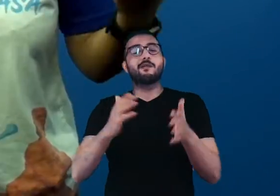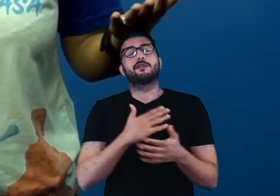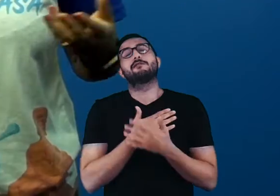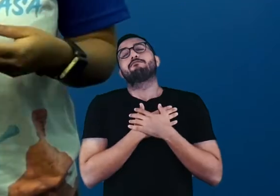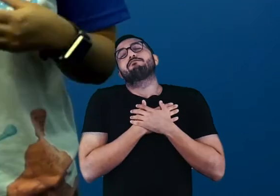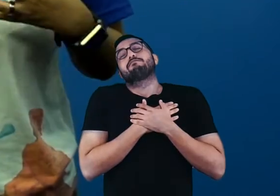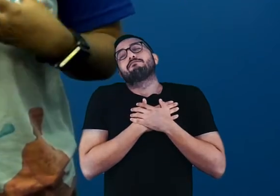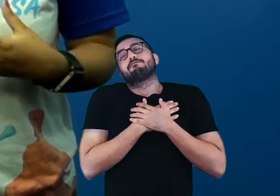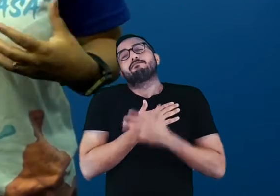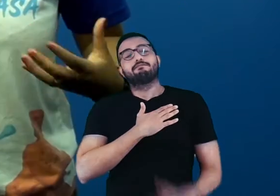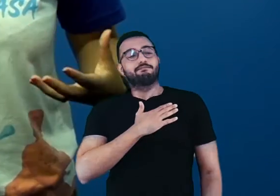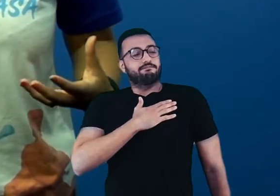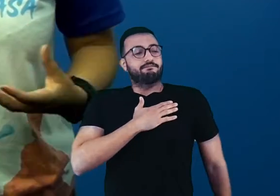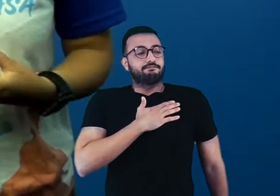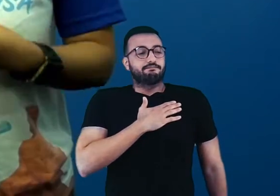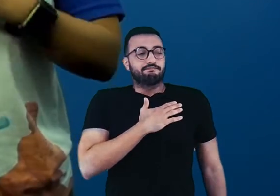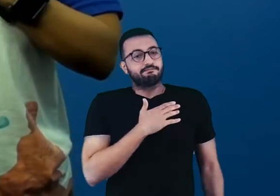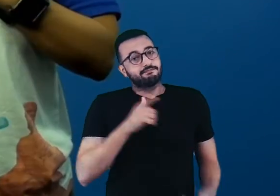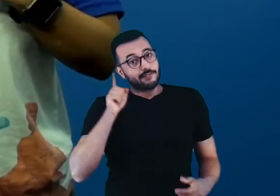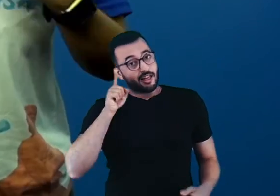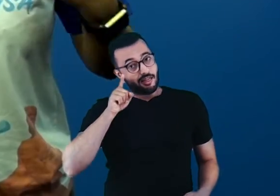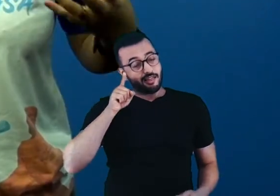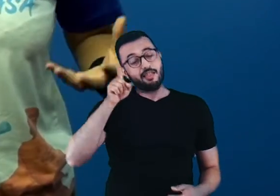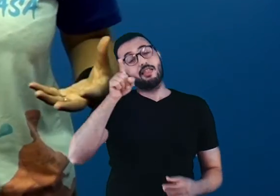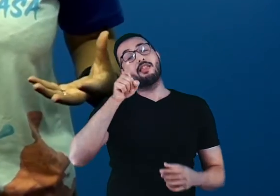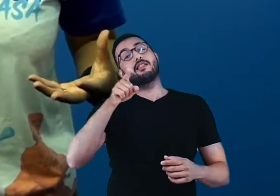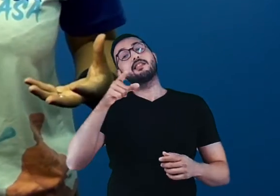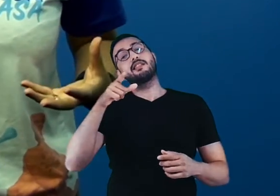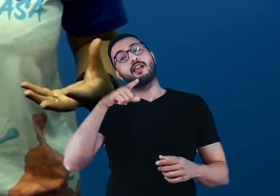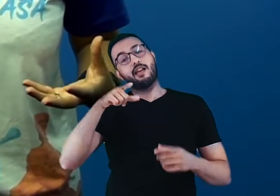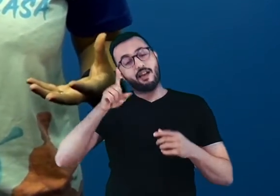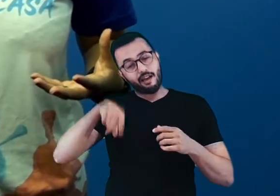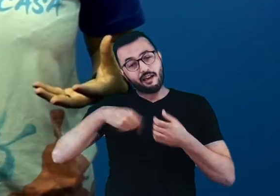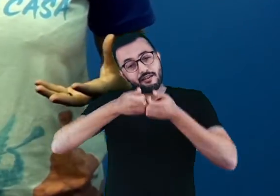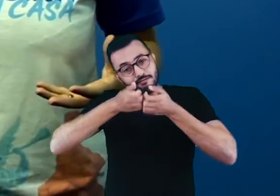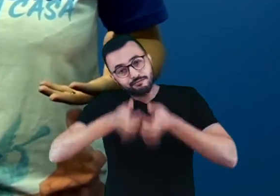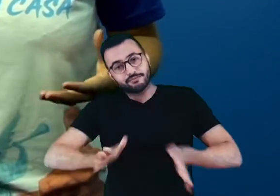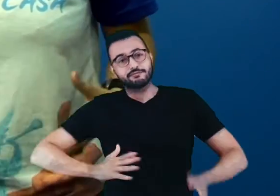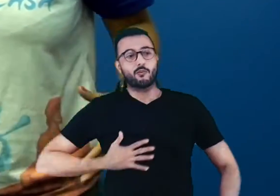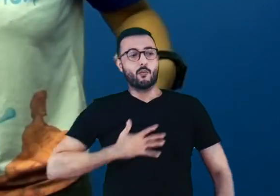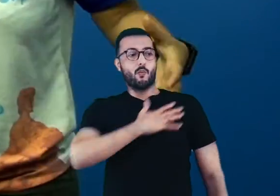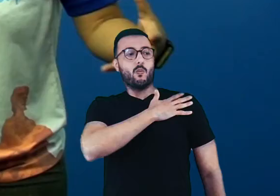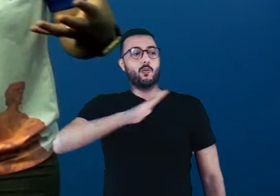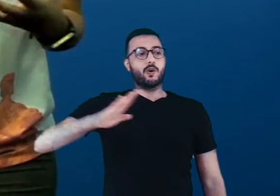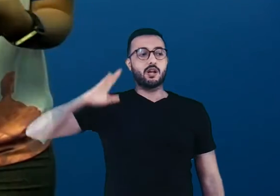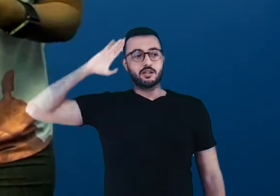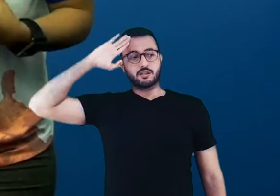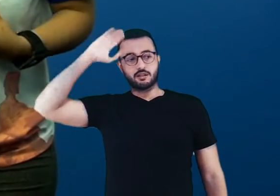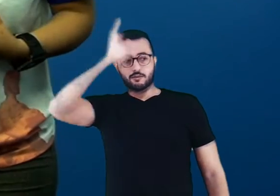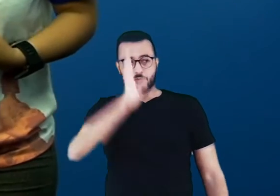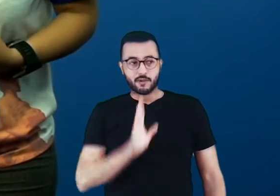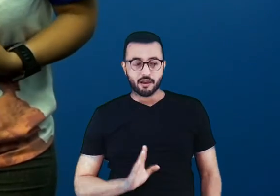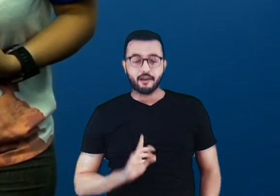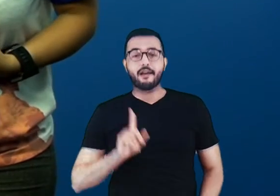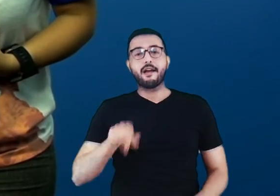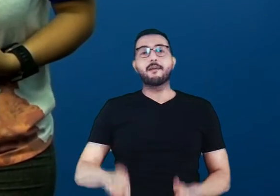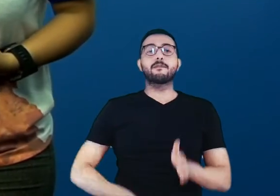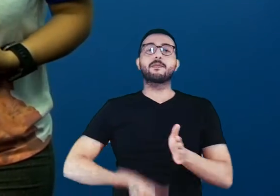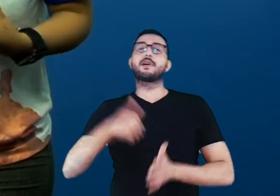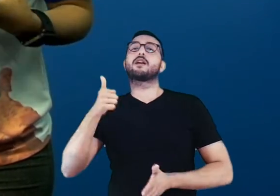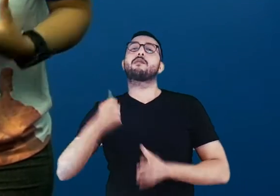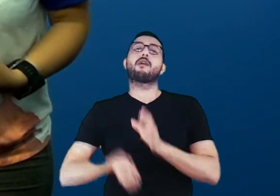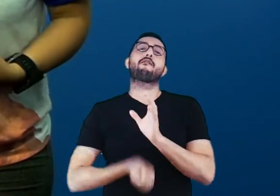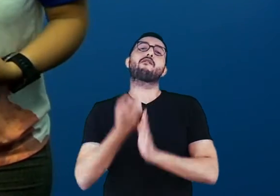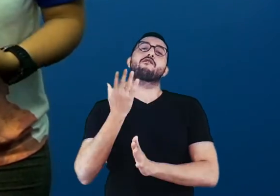pátria, pois ali se originou o embrião do Exército Brasileiro, tá? Nossa formação, nossa primeira